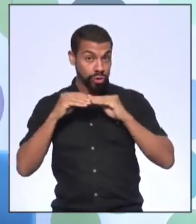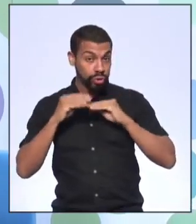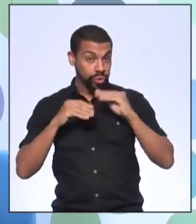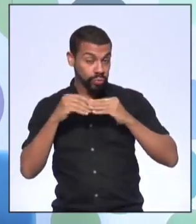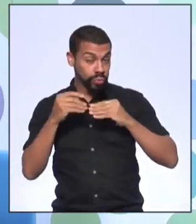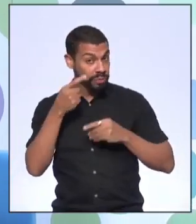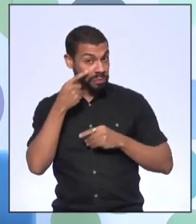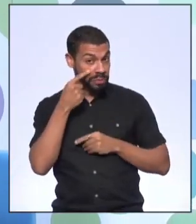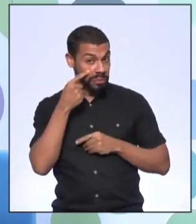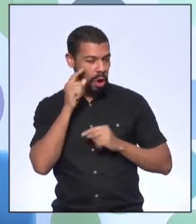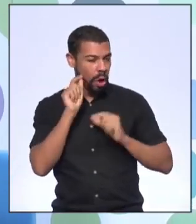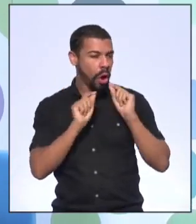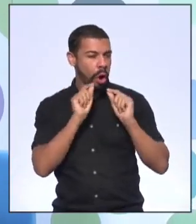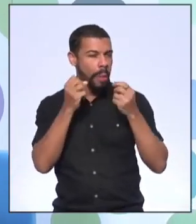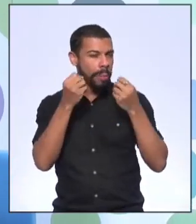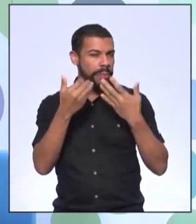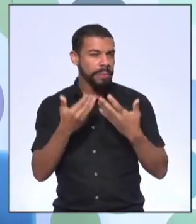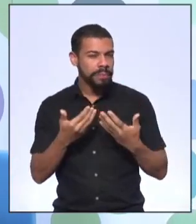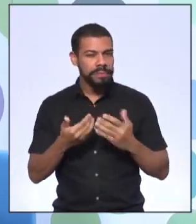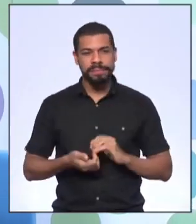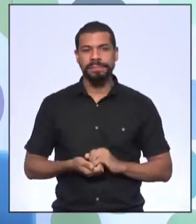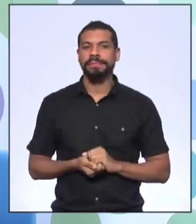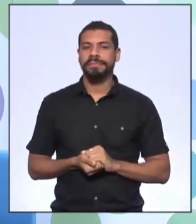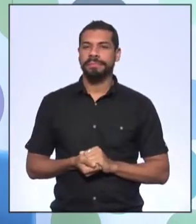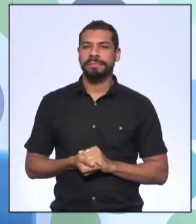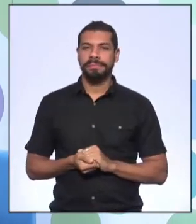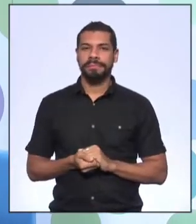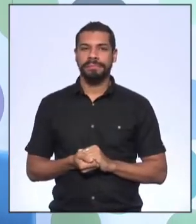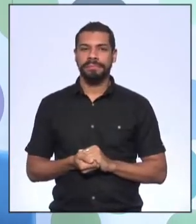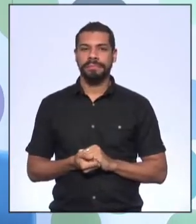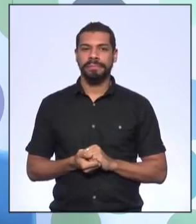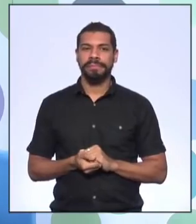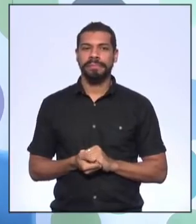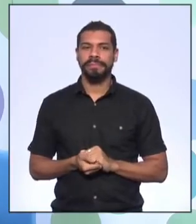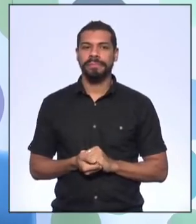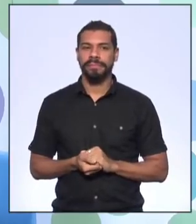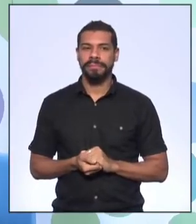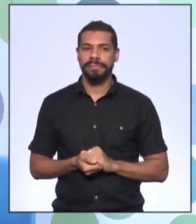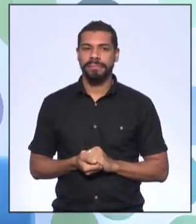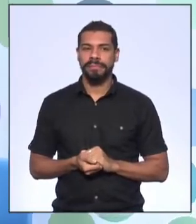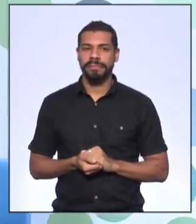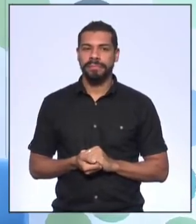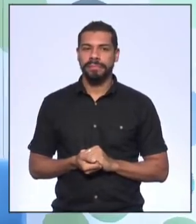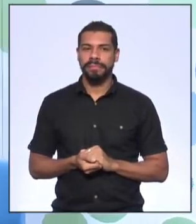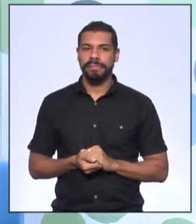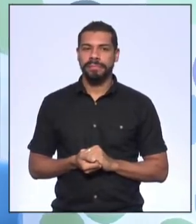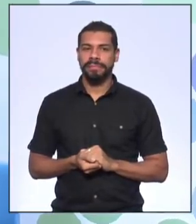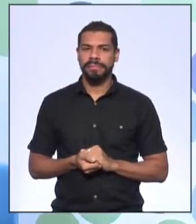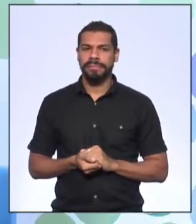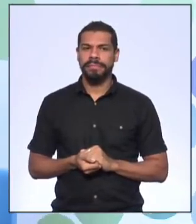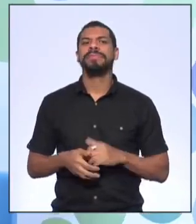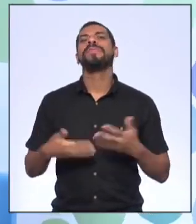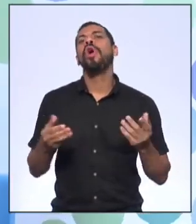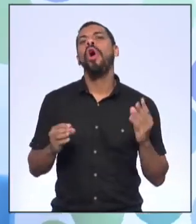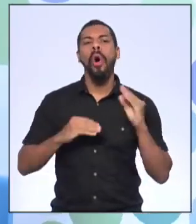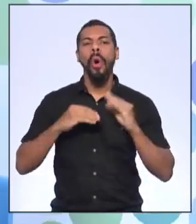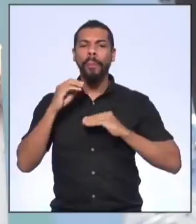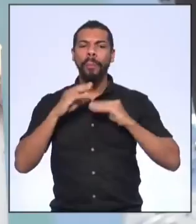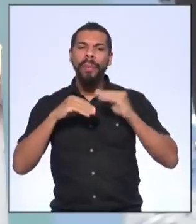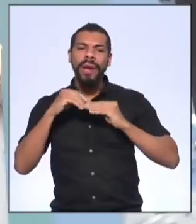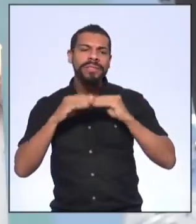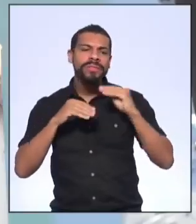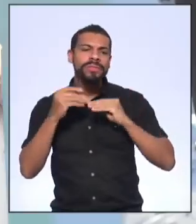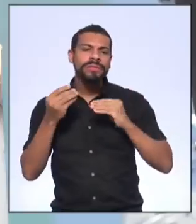bom condutor? Fala aí pra mim aí. Deixa assim. E o plástico? Conduz melhor do que